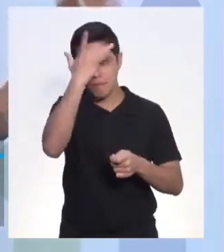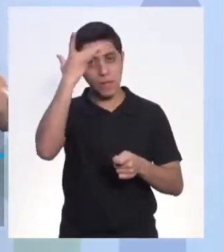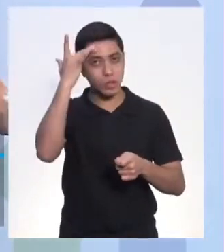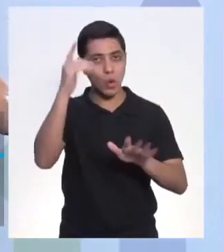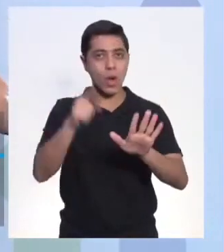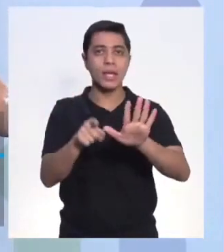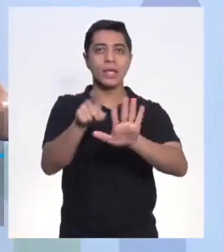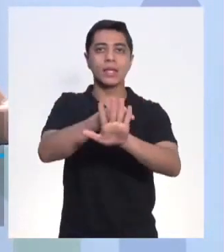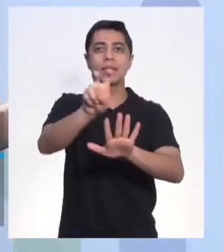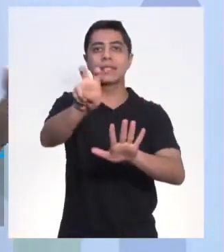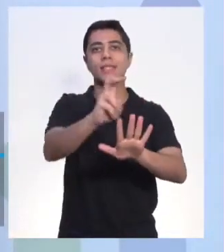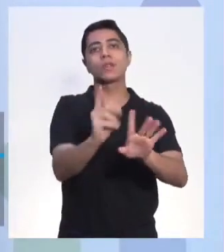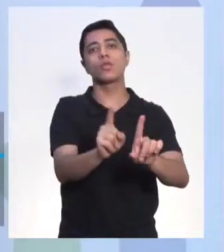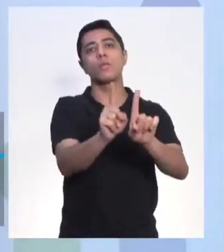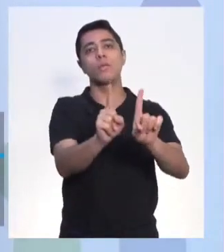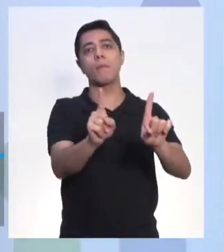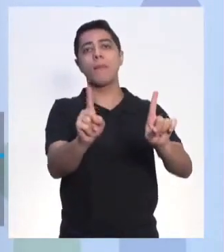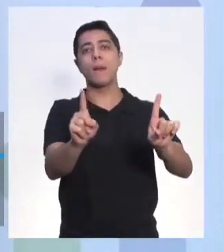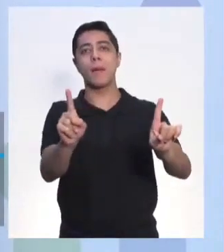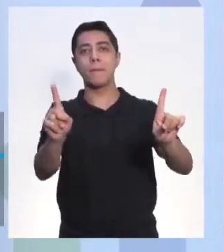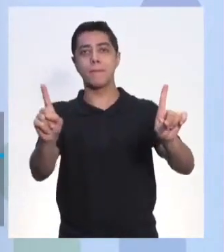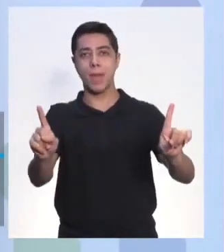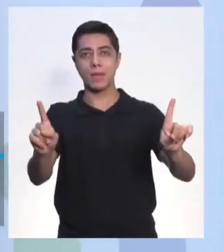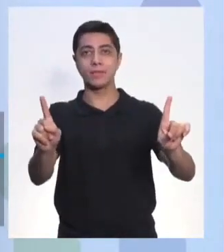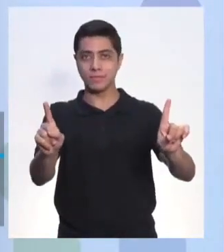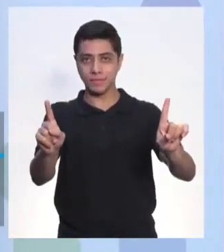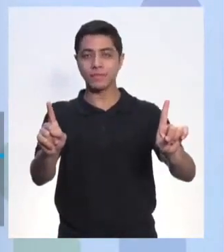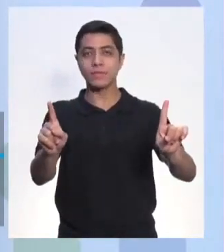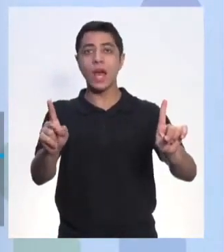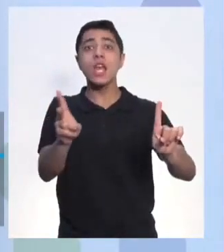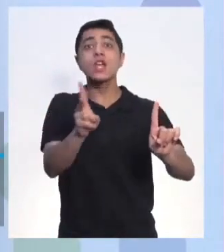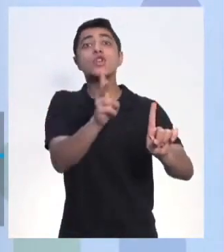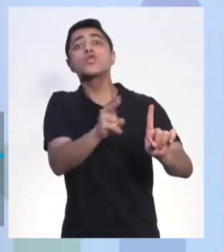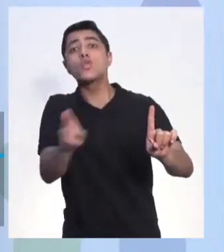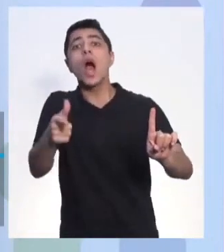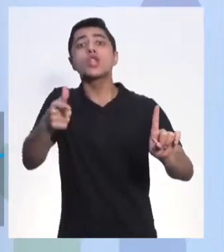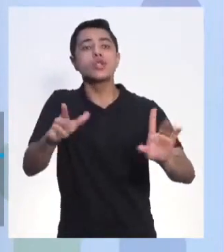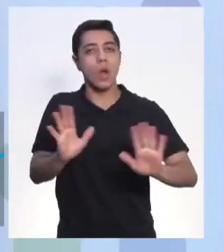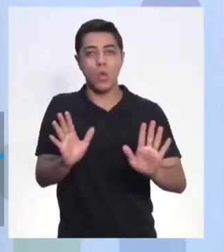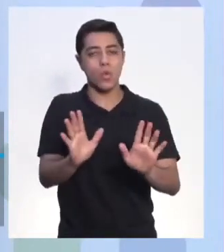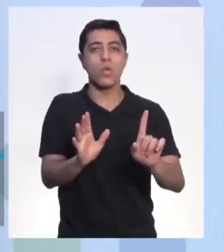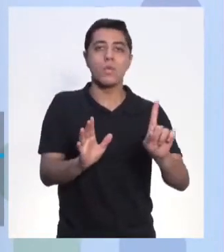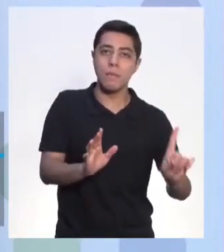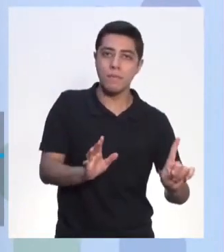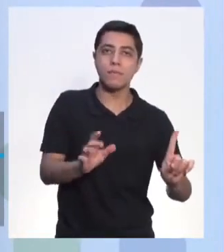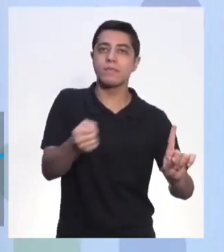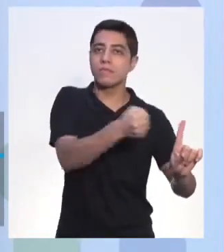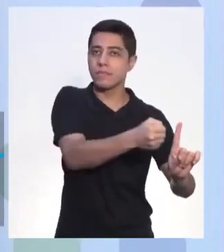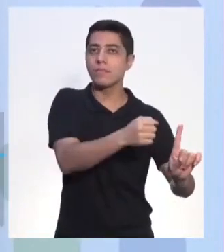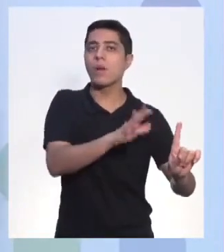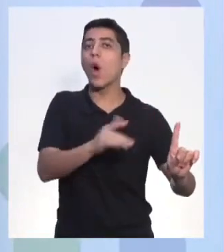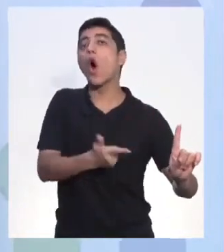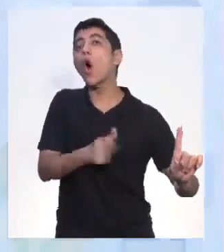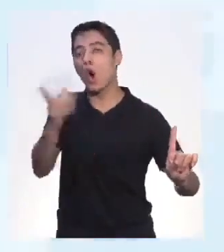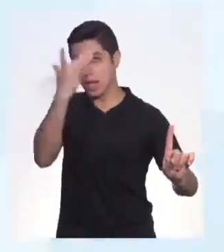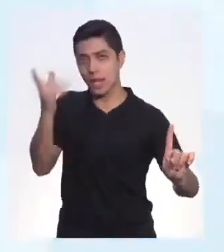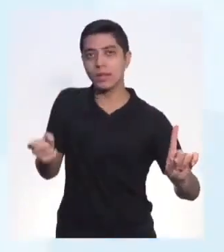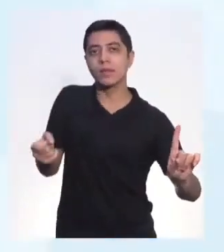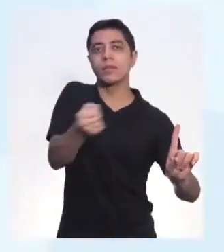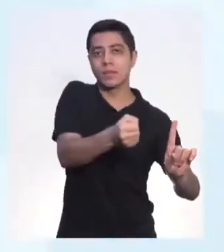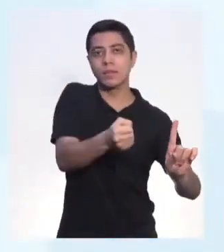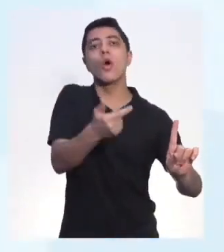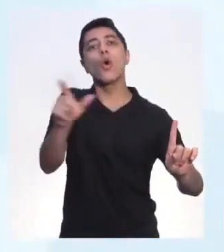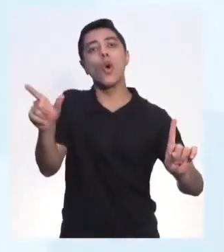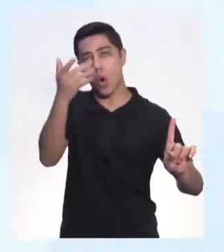enfileirar 5 pessoas, é claro, sem repetir as pessoas, certo? E aí, agora, entenderam